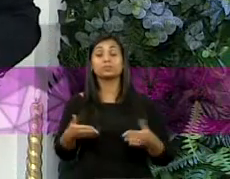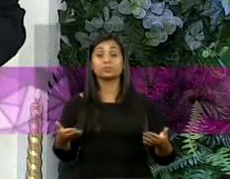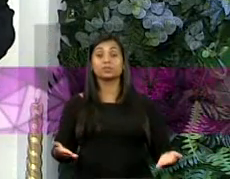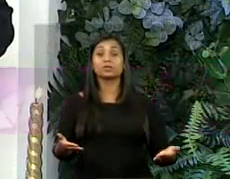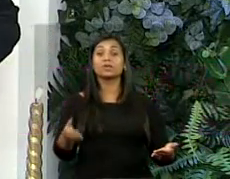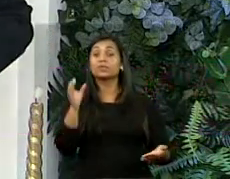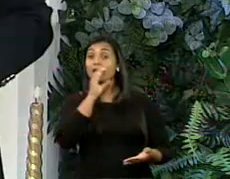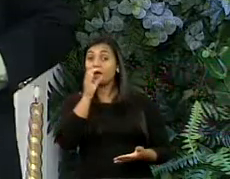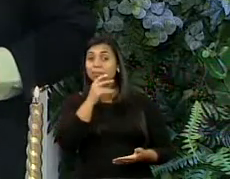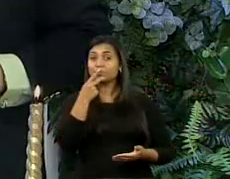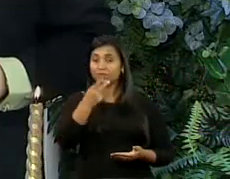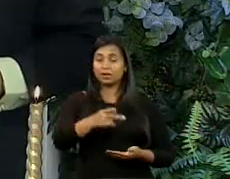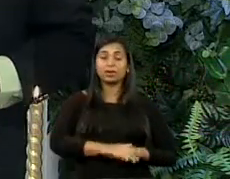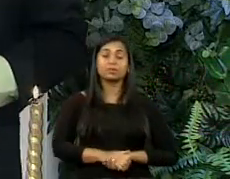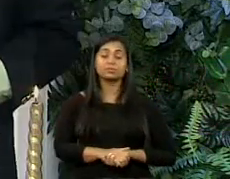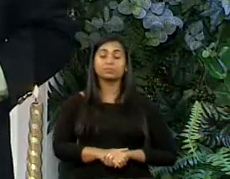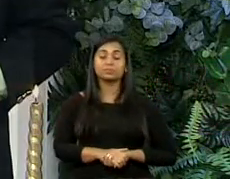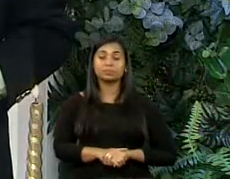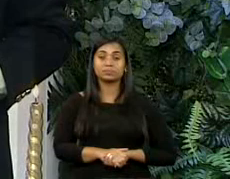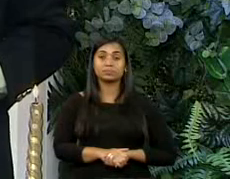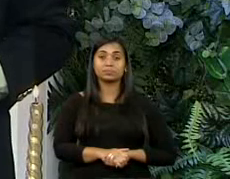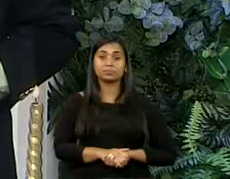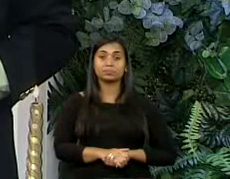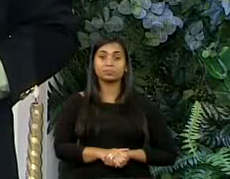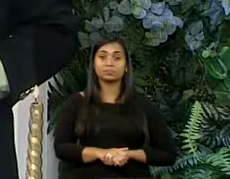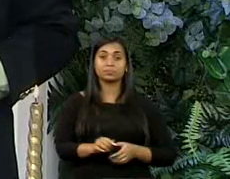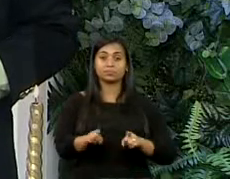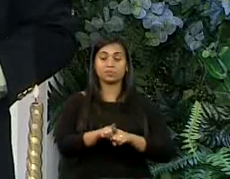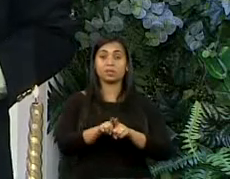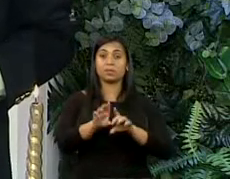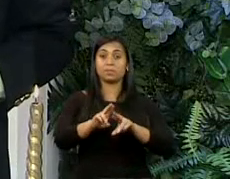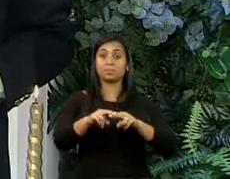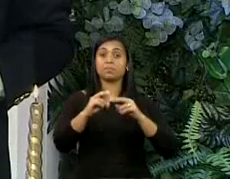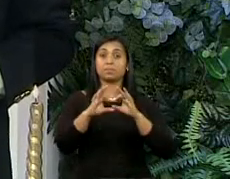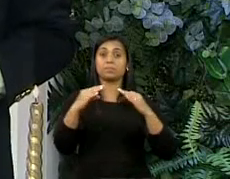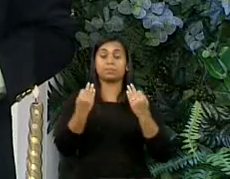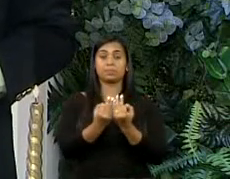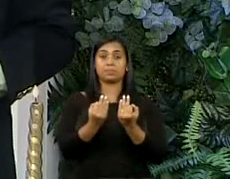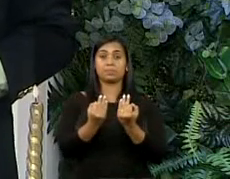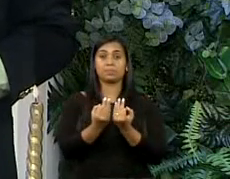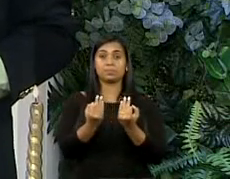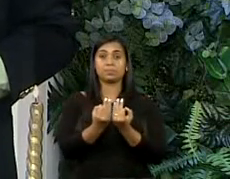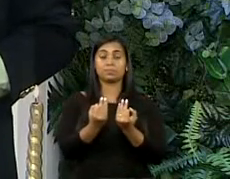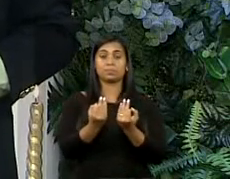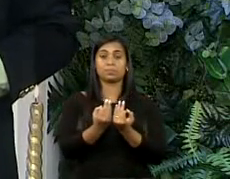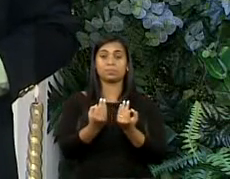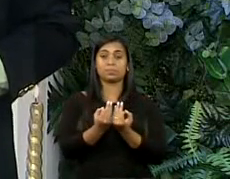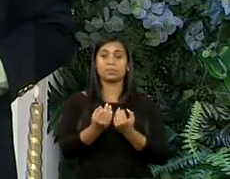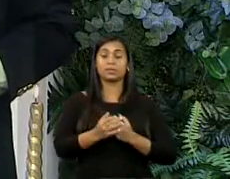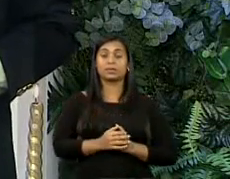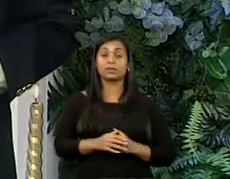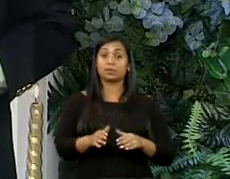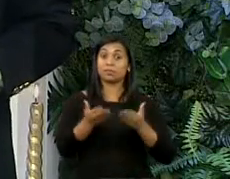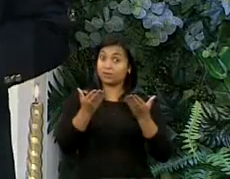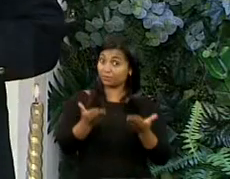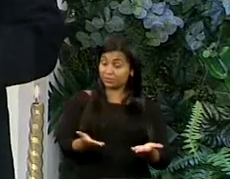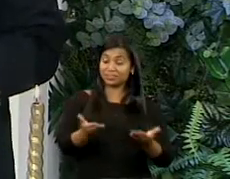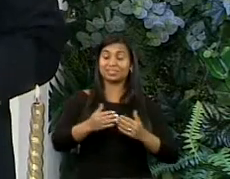bem rapidinha, Lúcia. Pois não, eu meu aqui, anjo. Eu vou aqui pela família. Família? Neto, família. Para